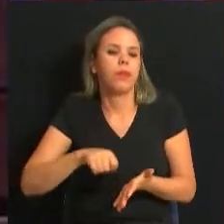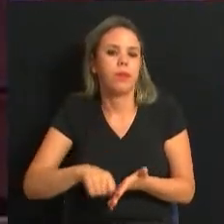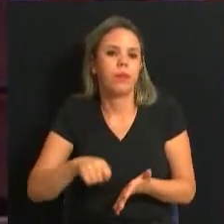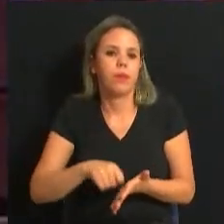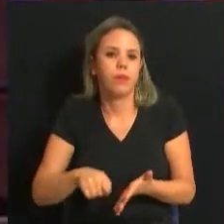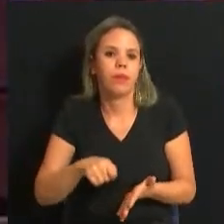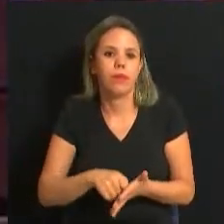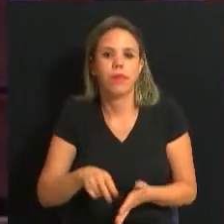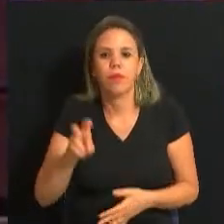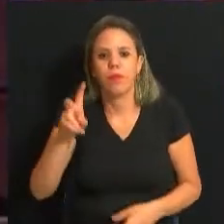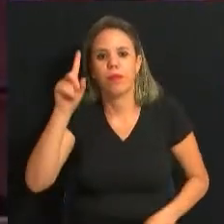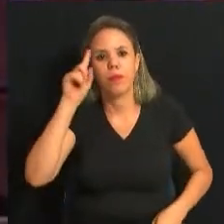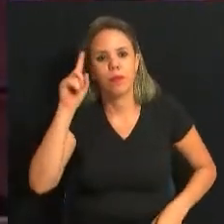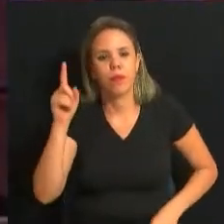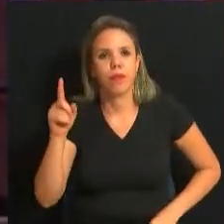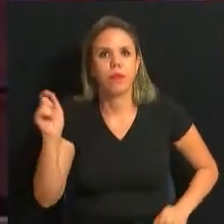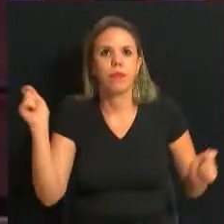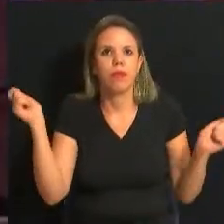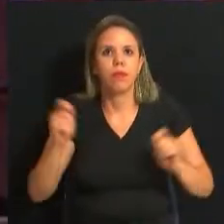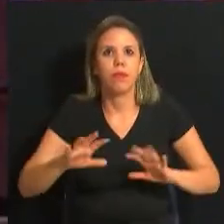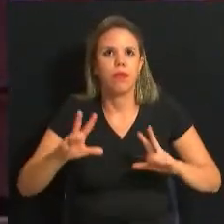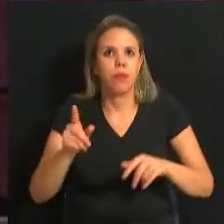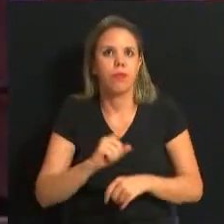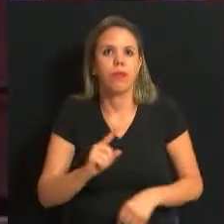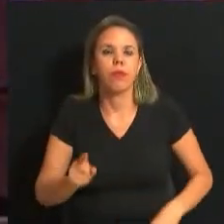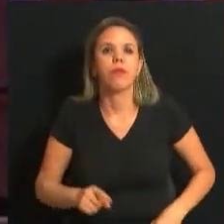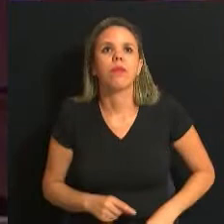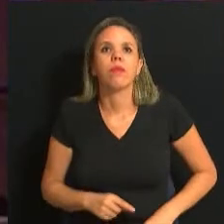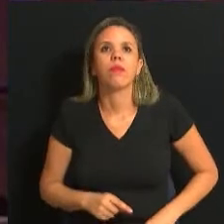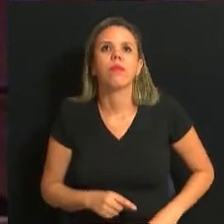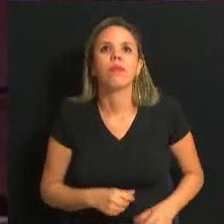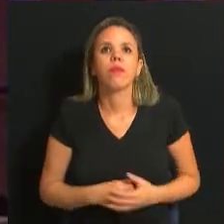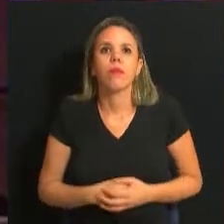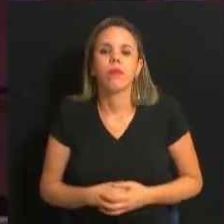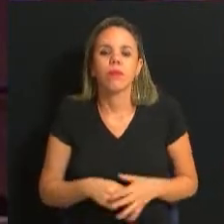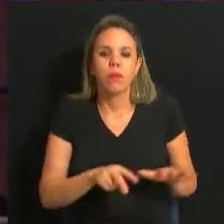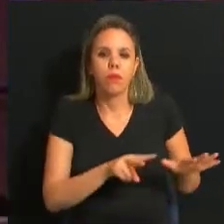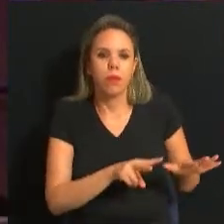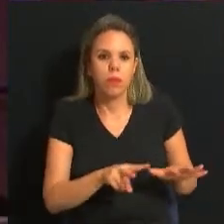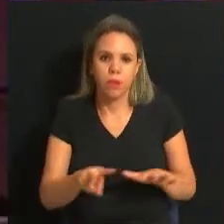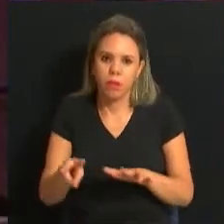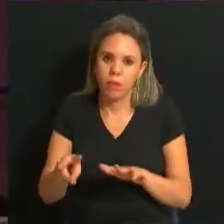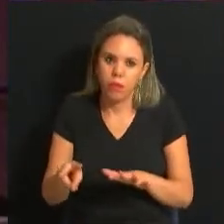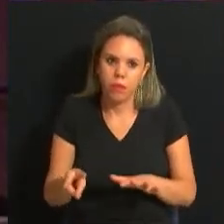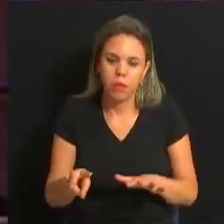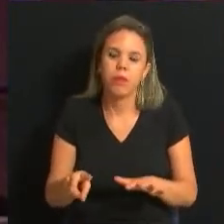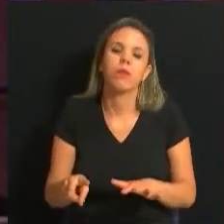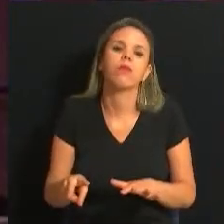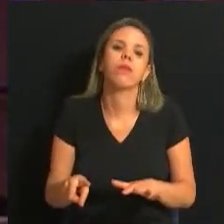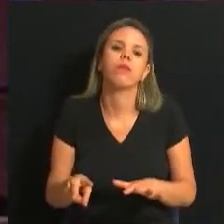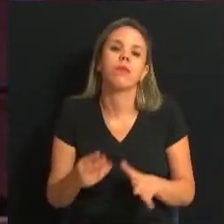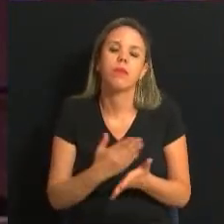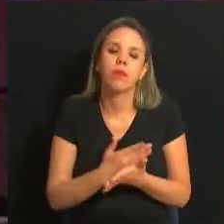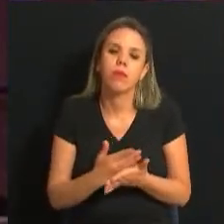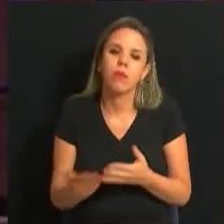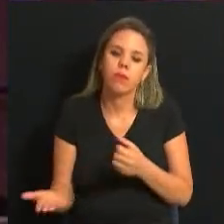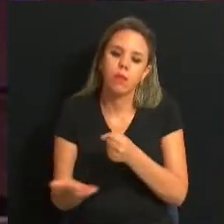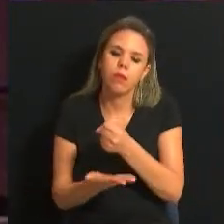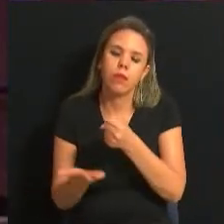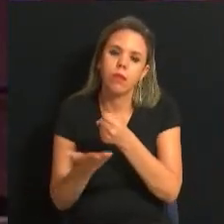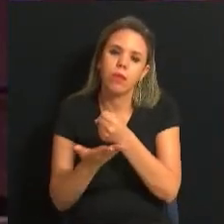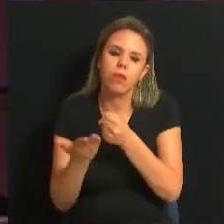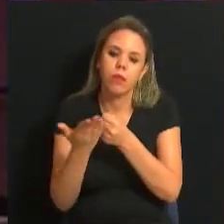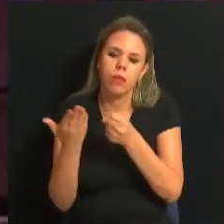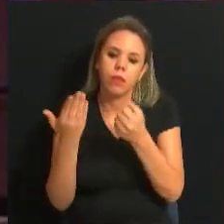5 dias aconteceu tudo. Não. A semana foi um estopim, vamos chamar um